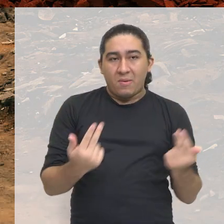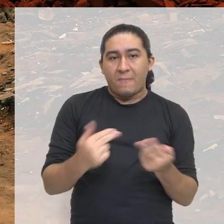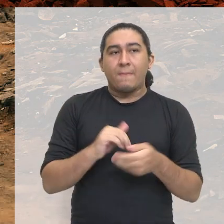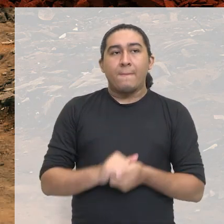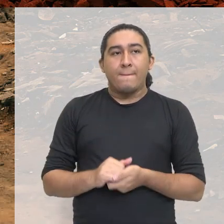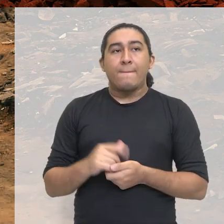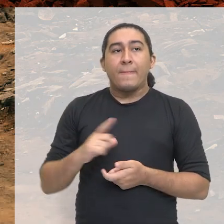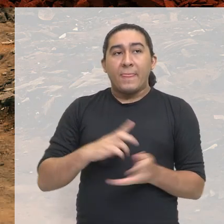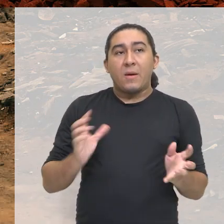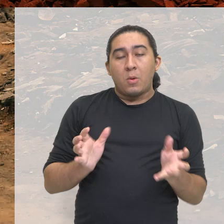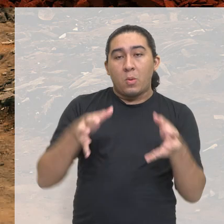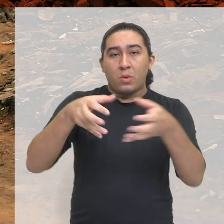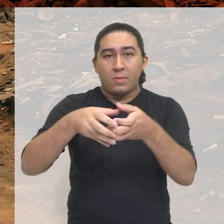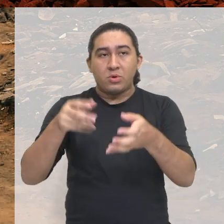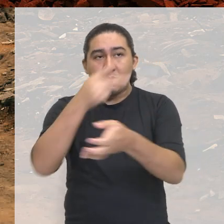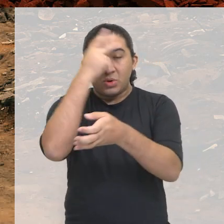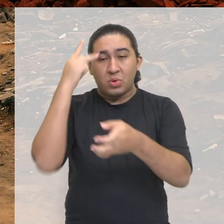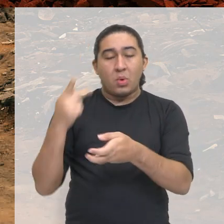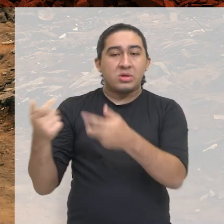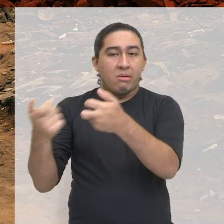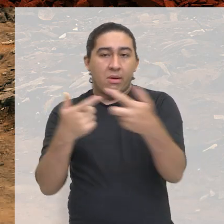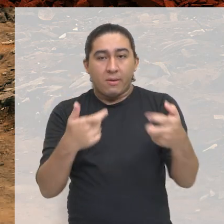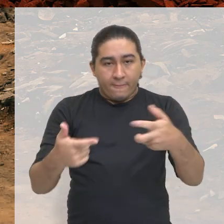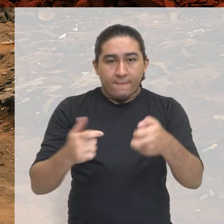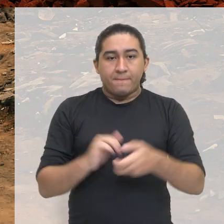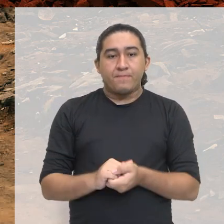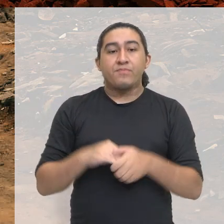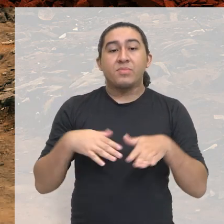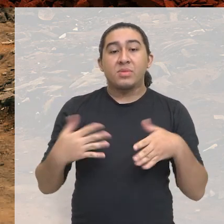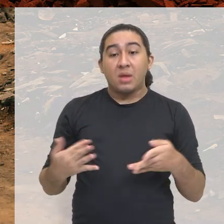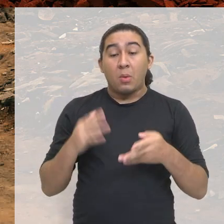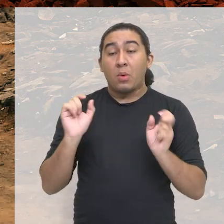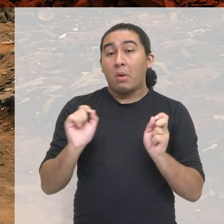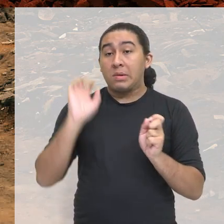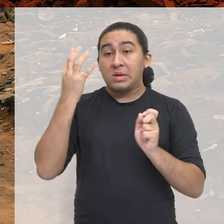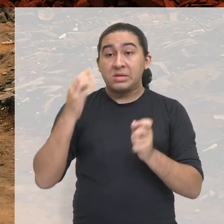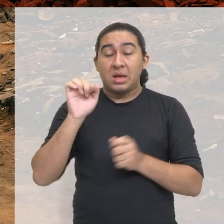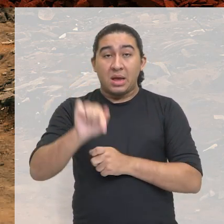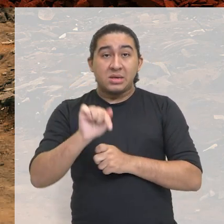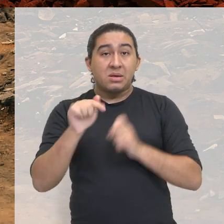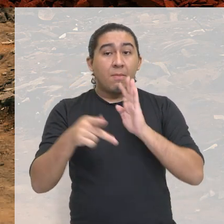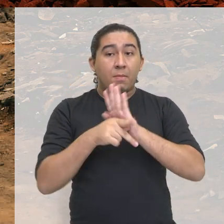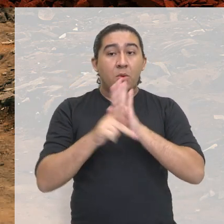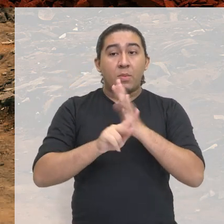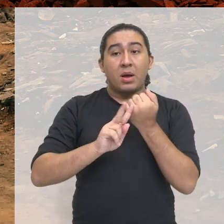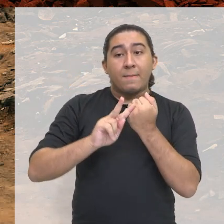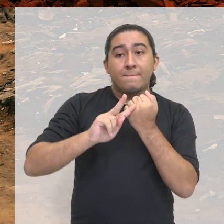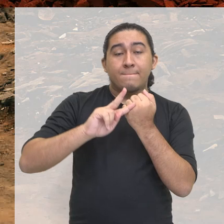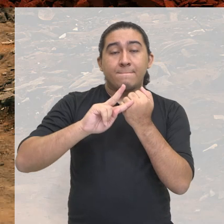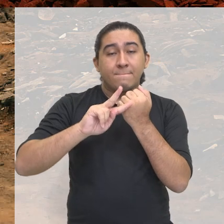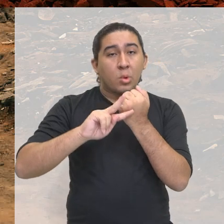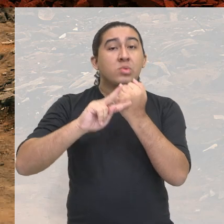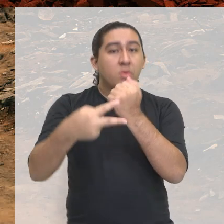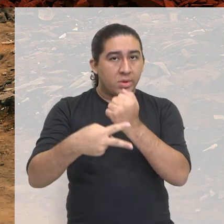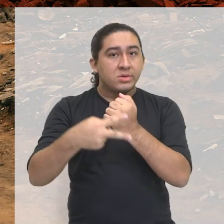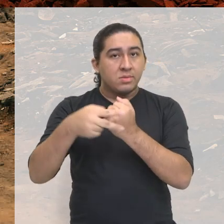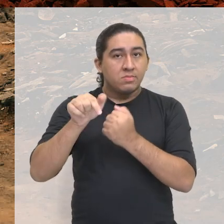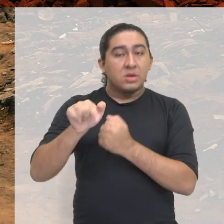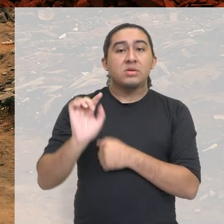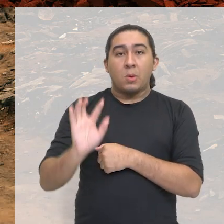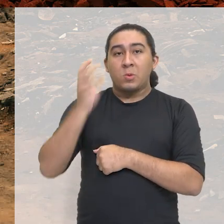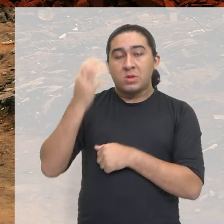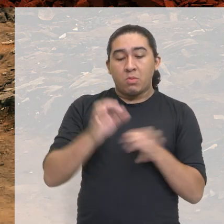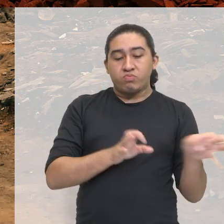que estão ali presentes nesse contexto de guerra. Então, esse é um dos impactos mais gritantes durante